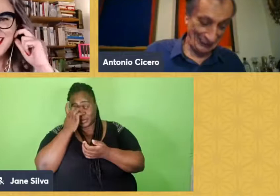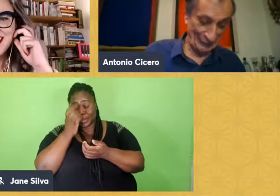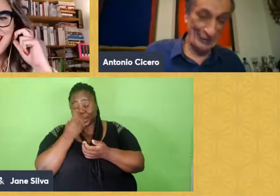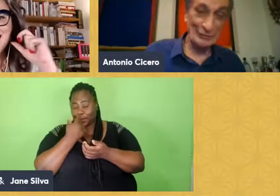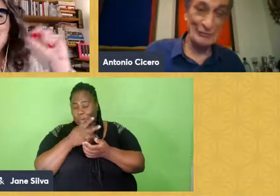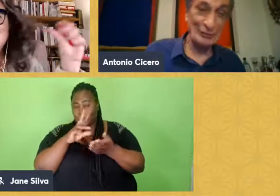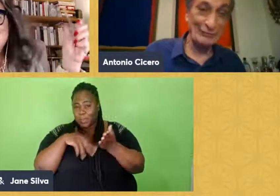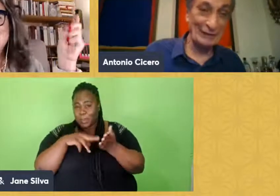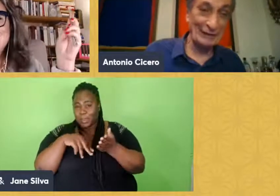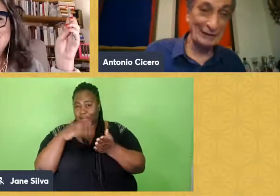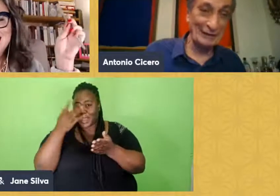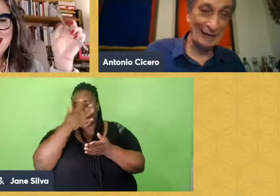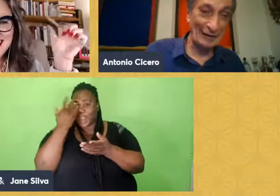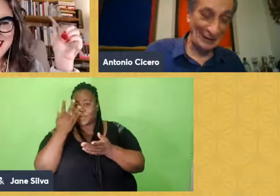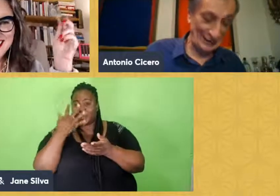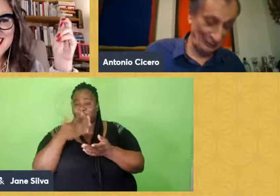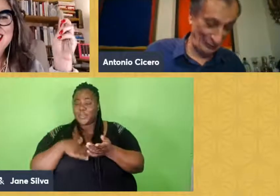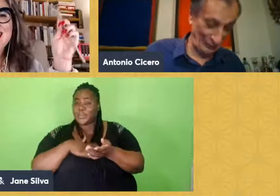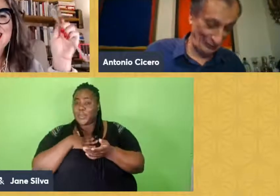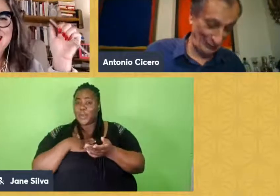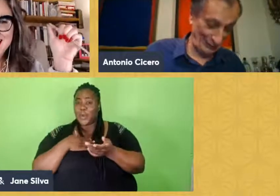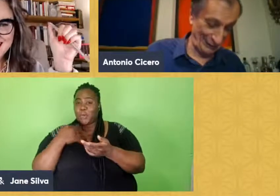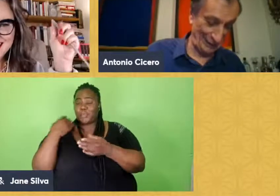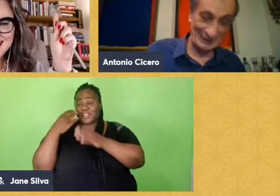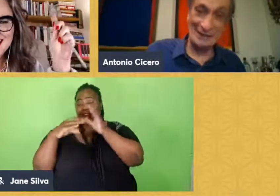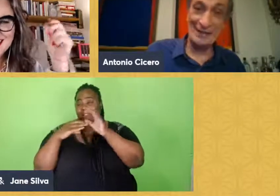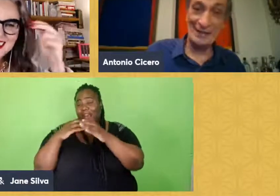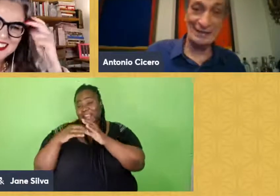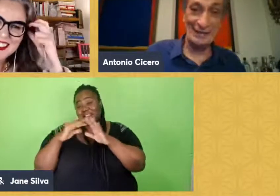as pessoas gostam de ouvi-la cantada. Aí, quando eu ouvir